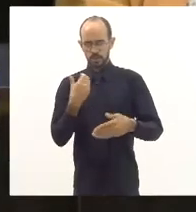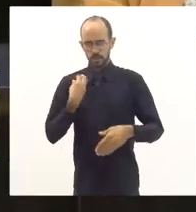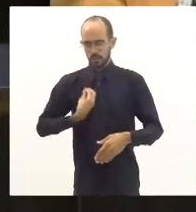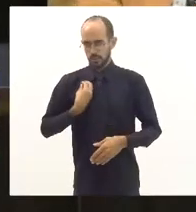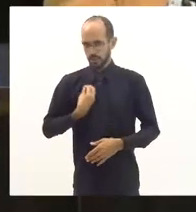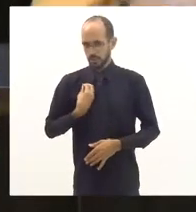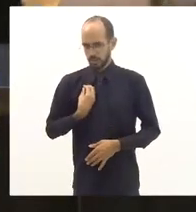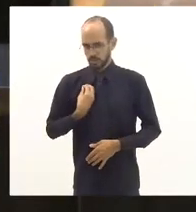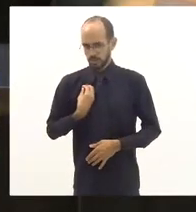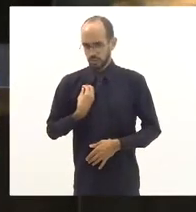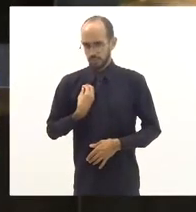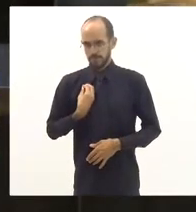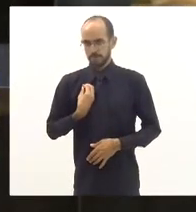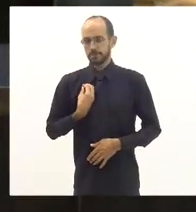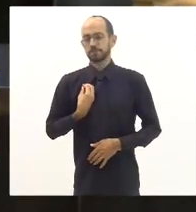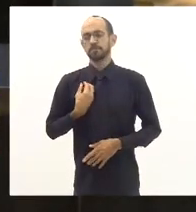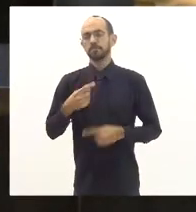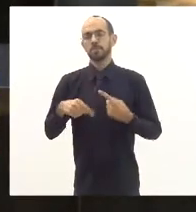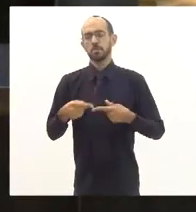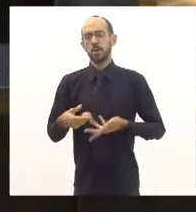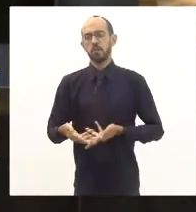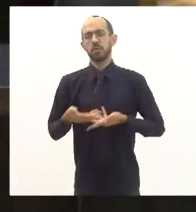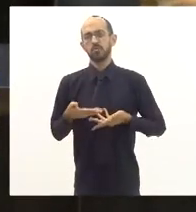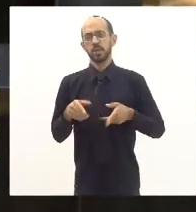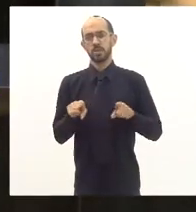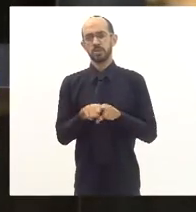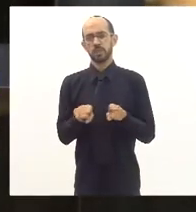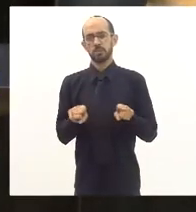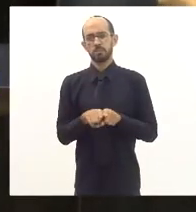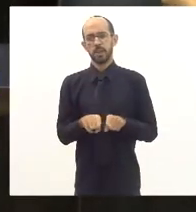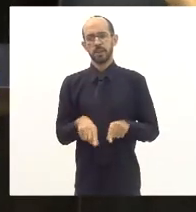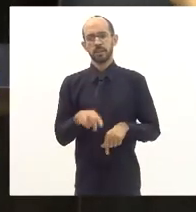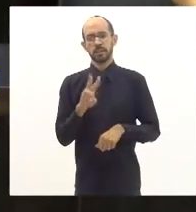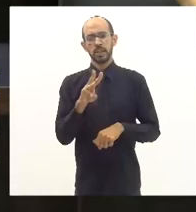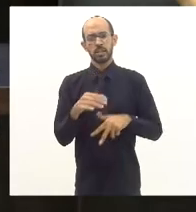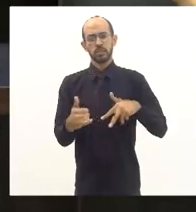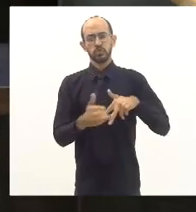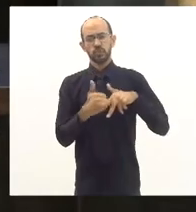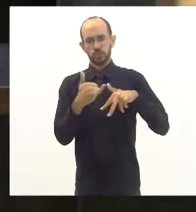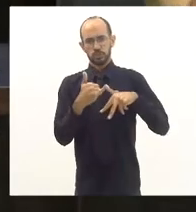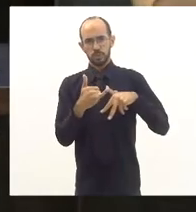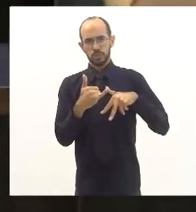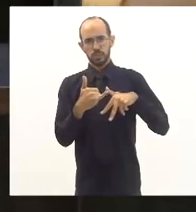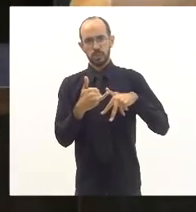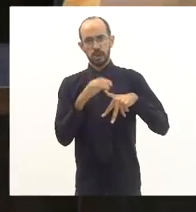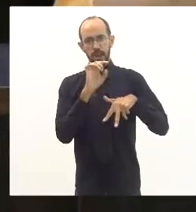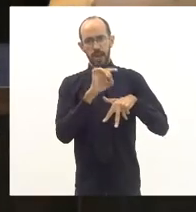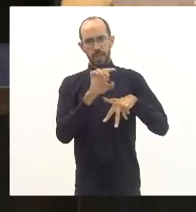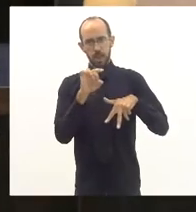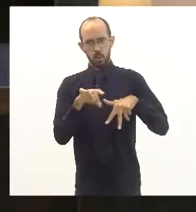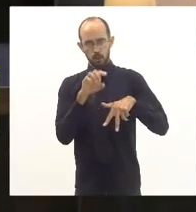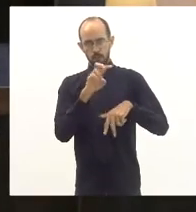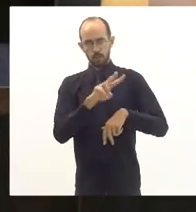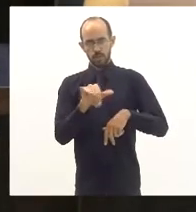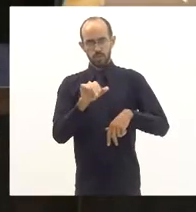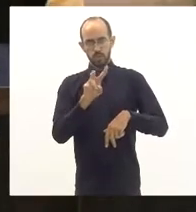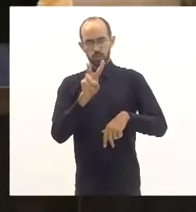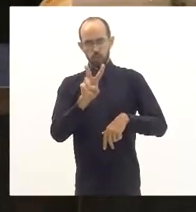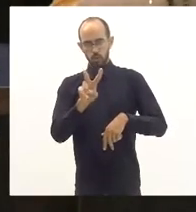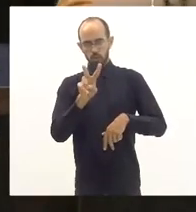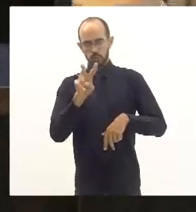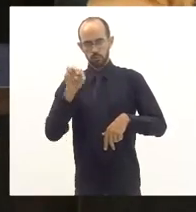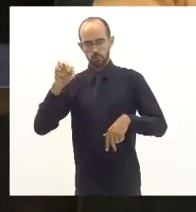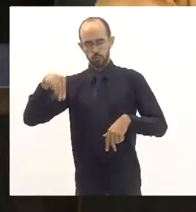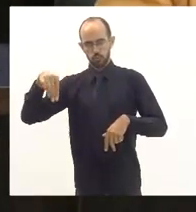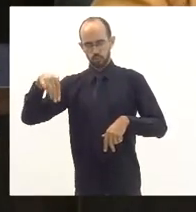outras, e eu vou chamar depois ainda três vítimas que vão cada uma ter 2 minutos, né,